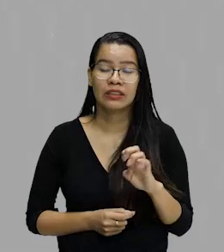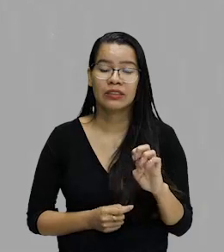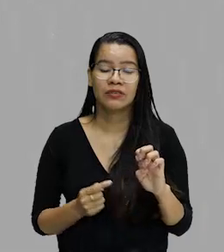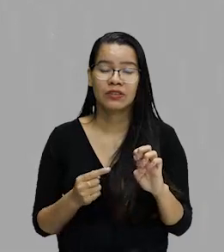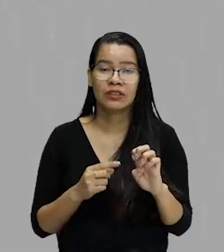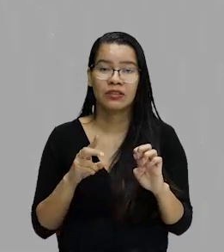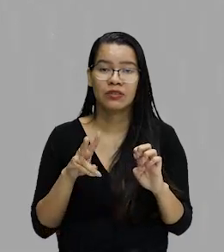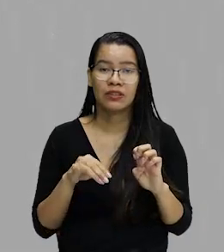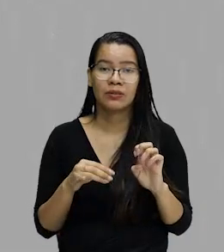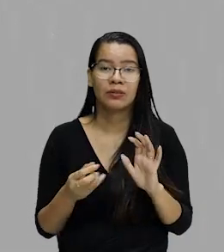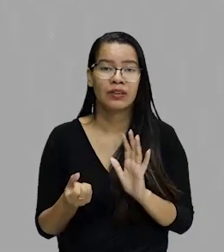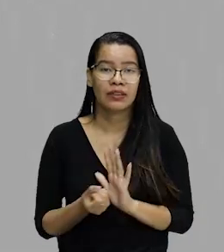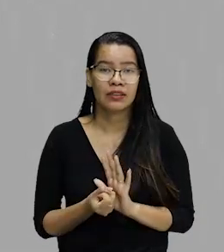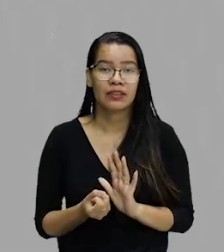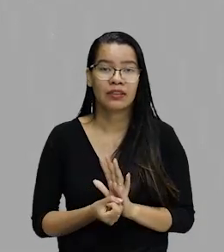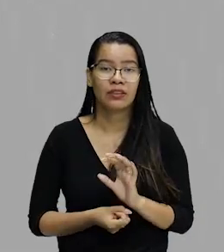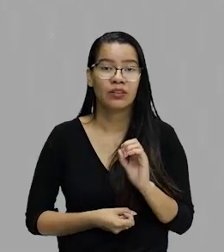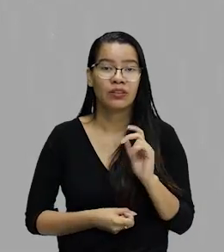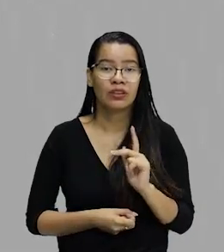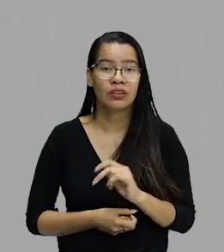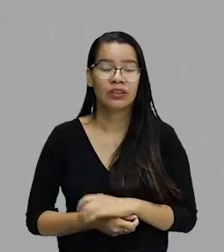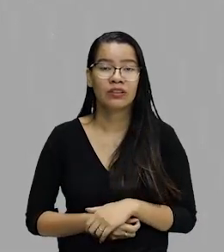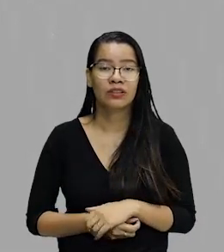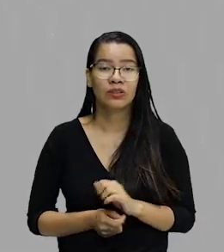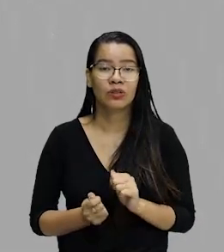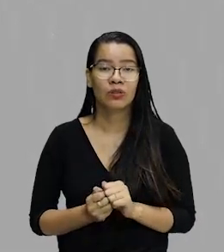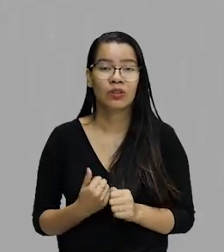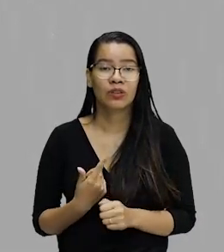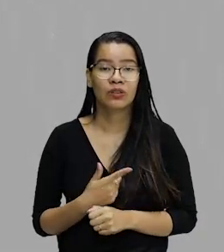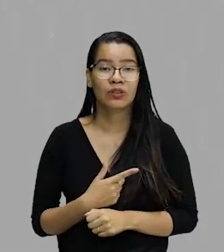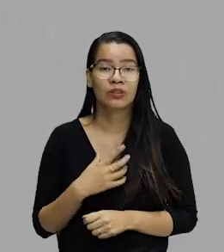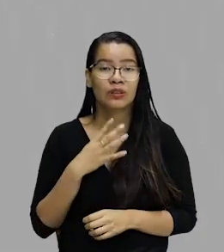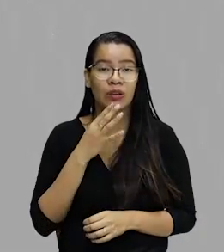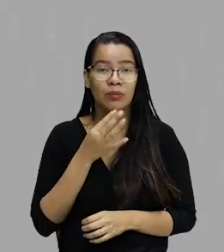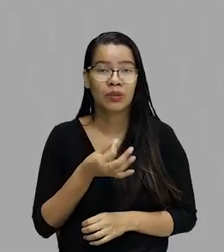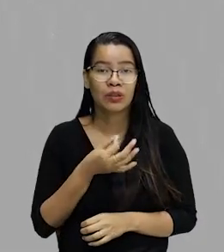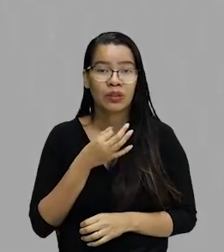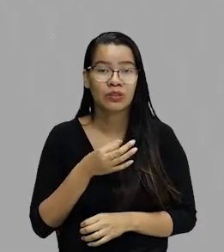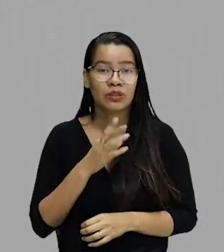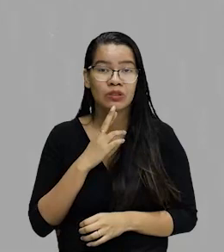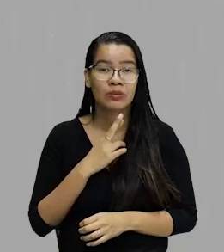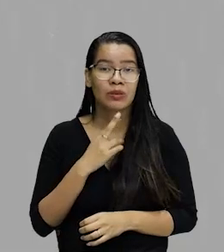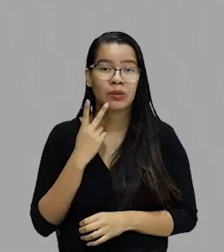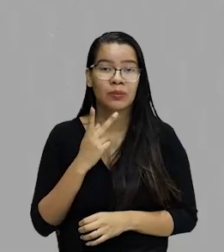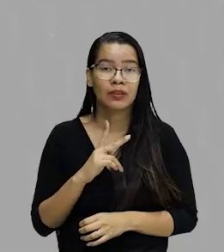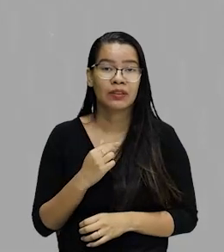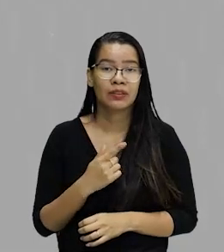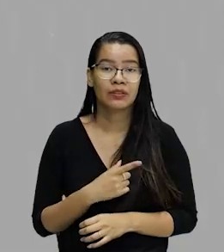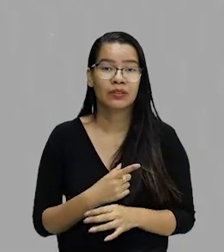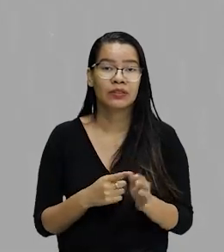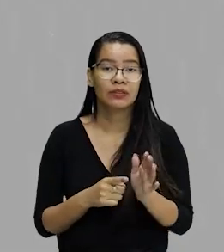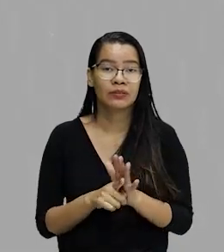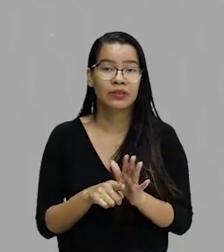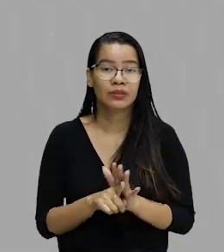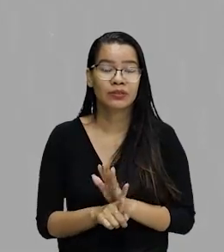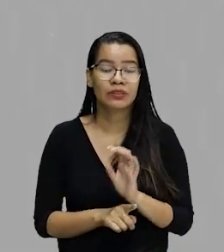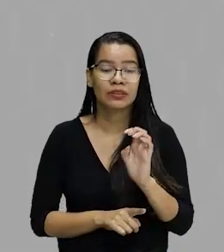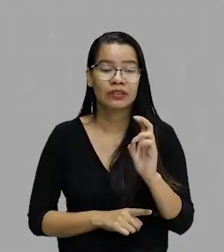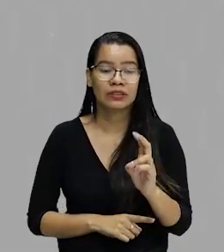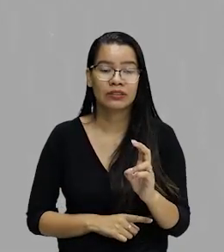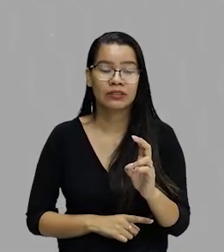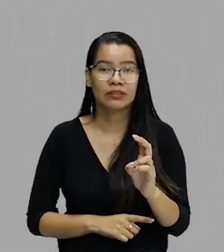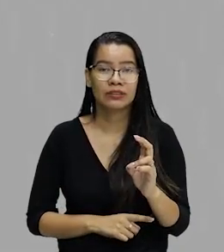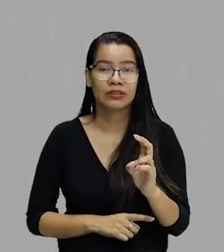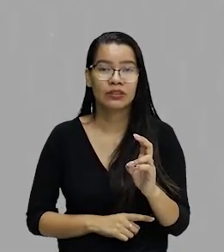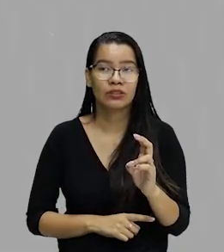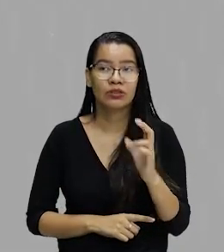letra E para vocês aí, certo? Como a nossa sugestão de resposta para esta questão, que é a quinta questão